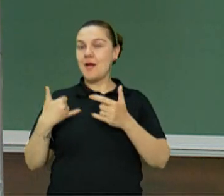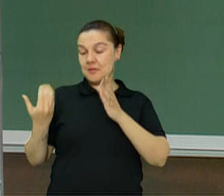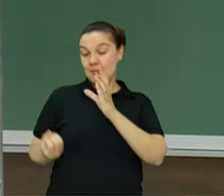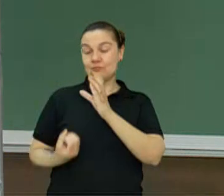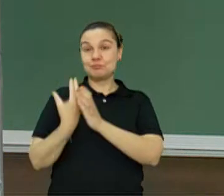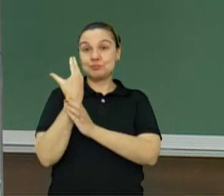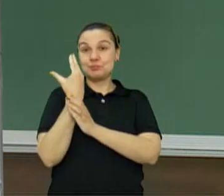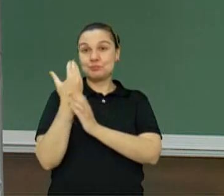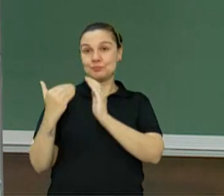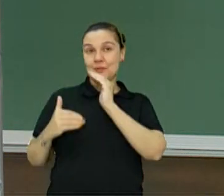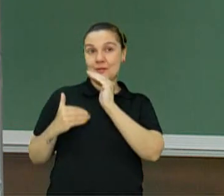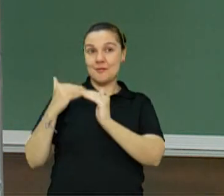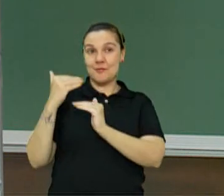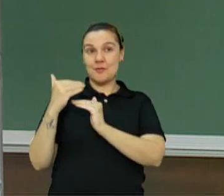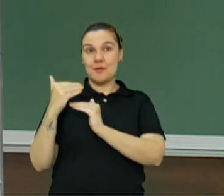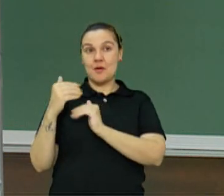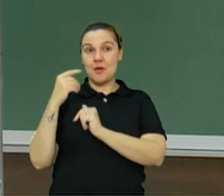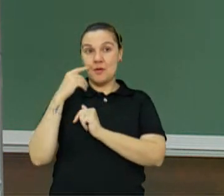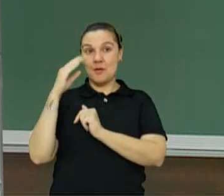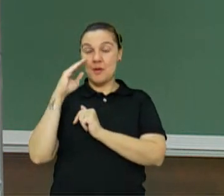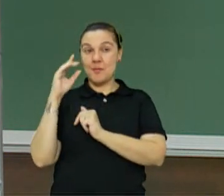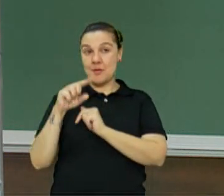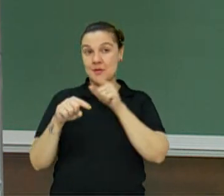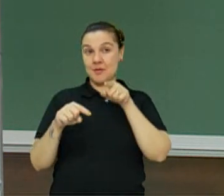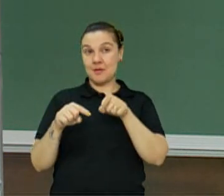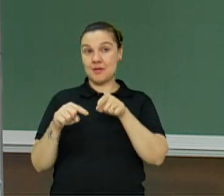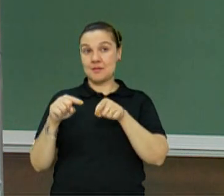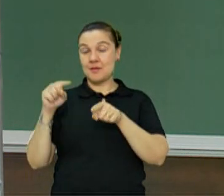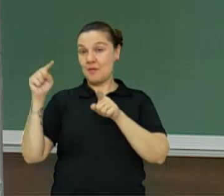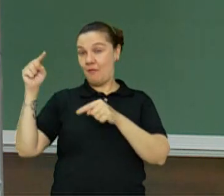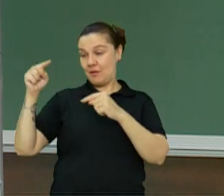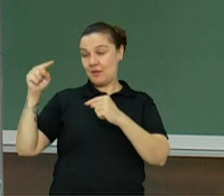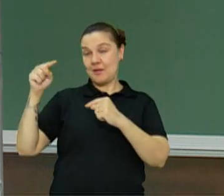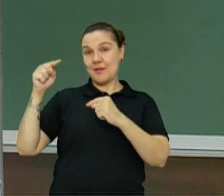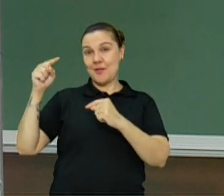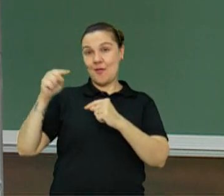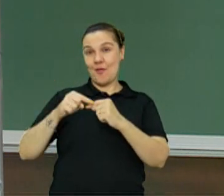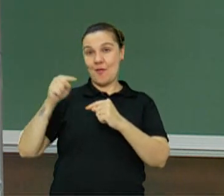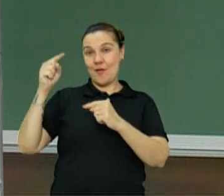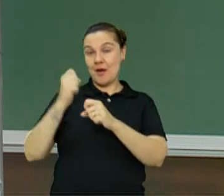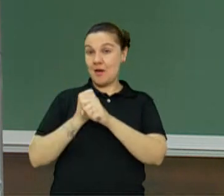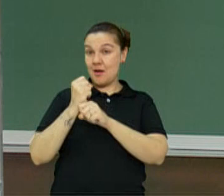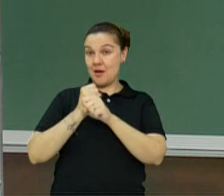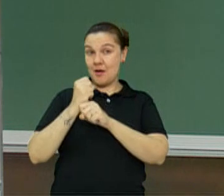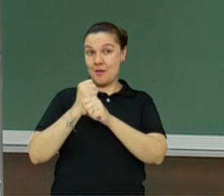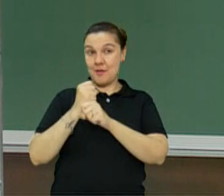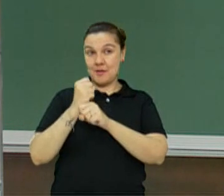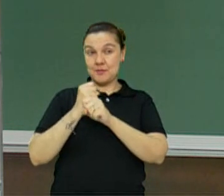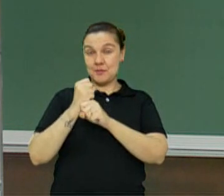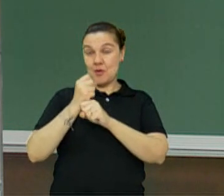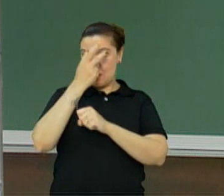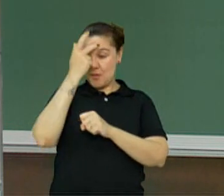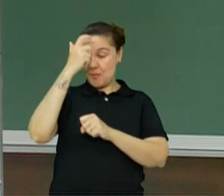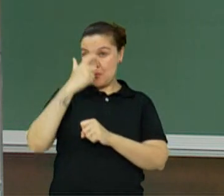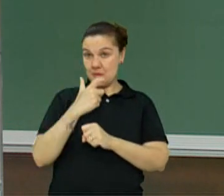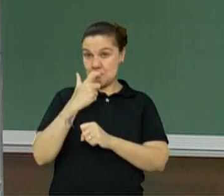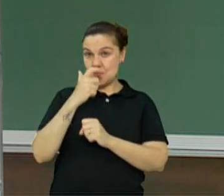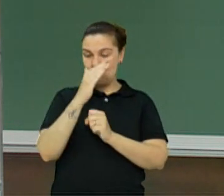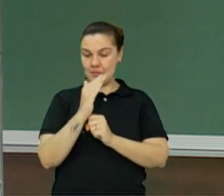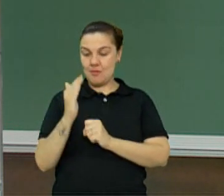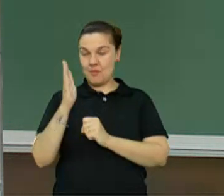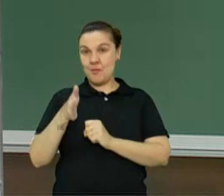à idade evolutiva. Ó, a aproximação entre a idade evolutiva, entre o surgimento do homem